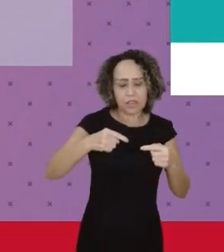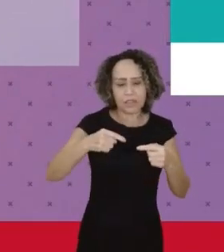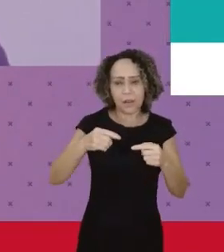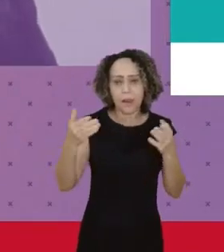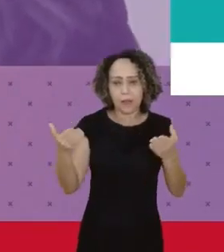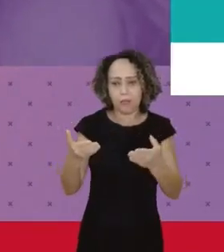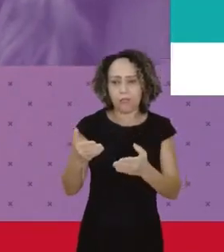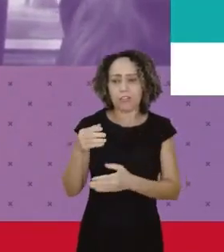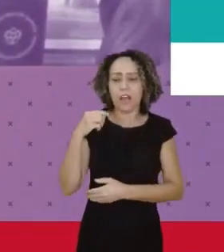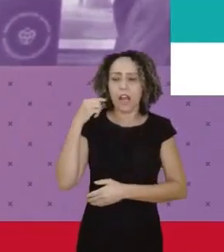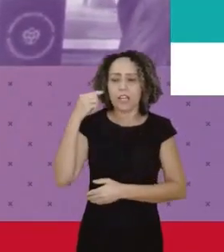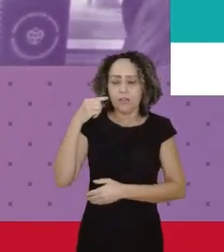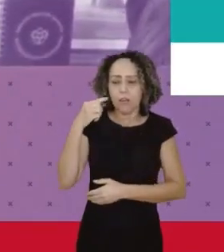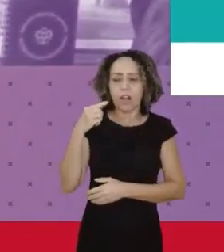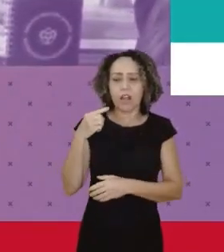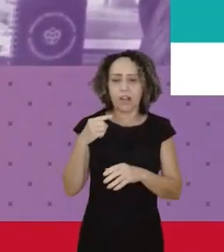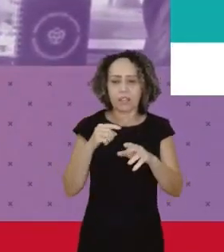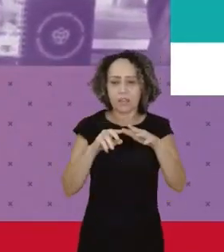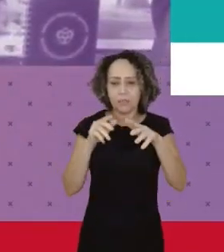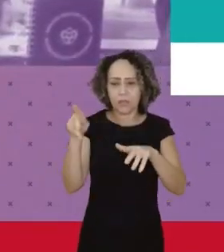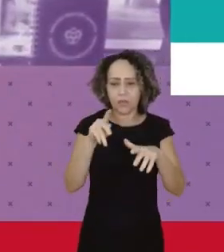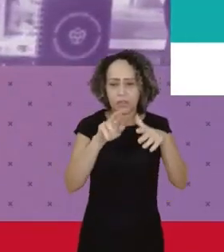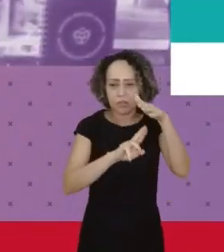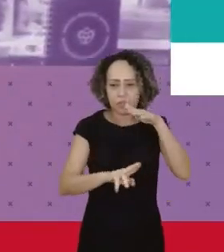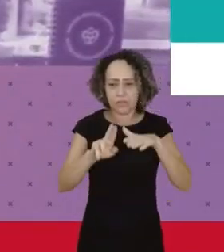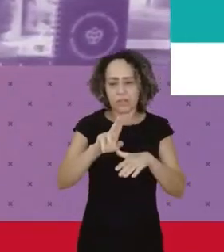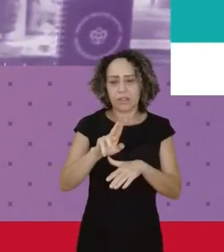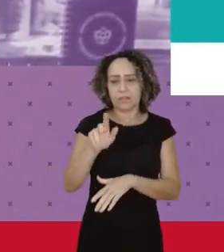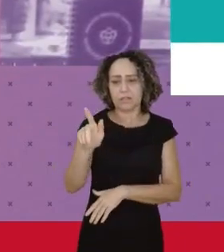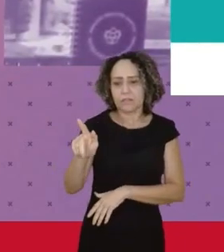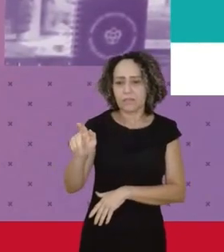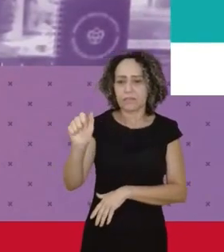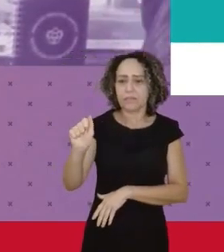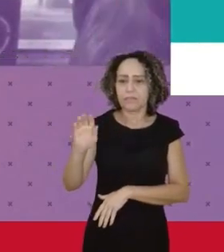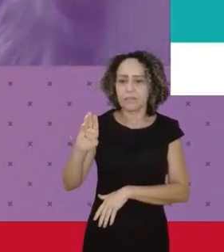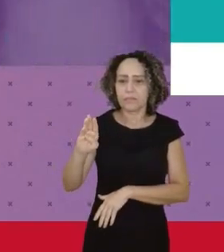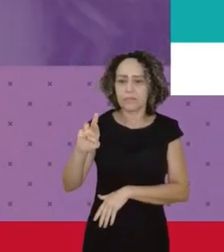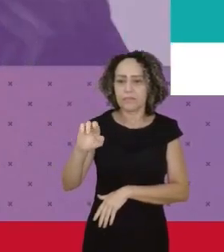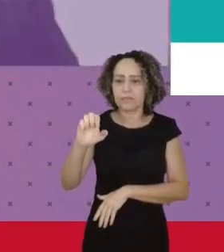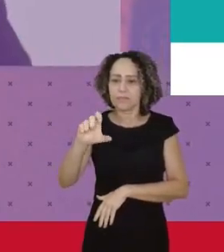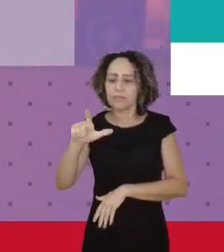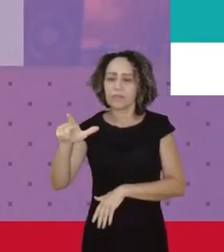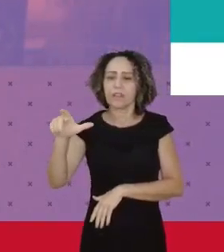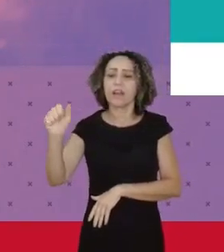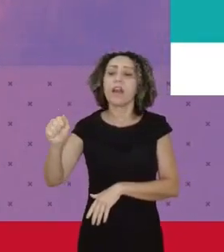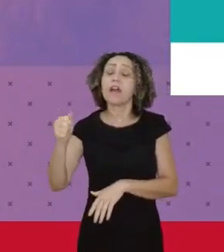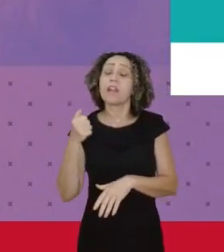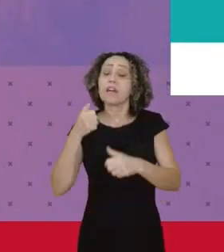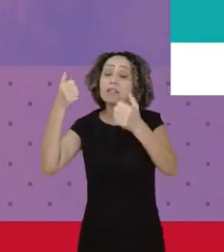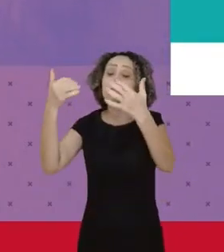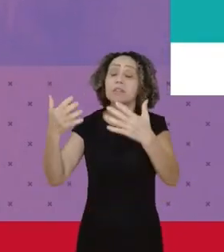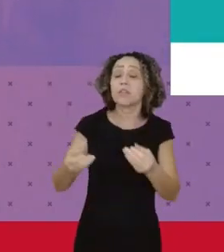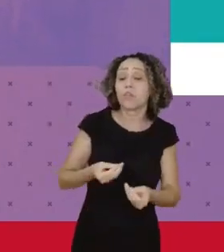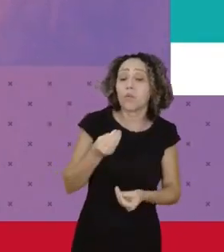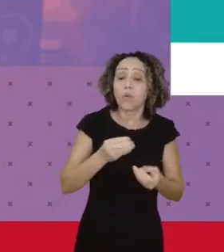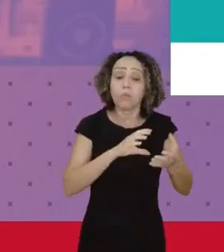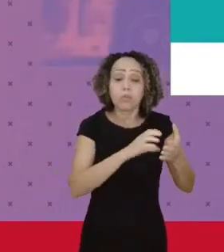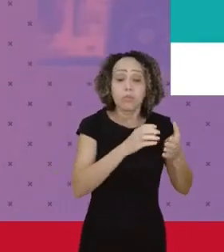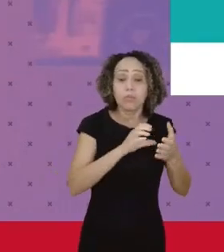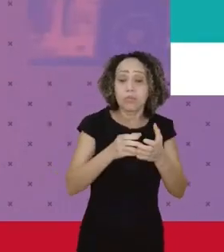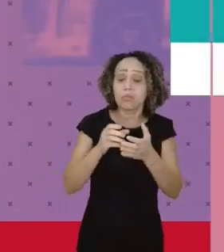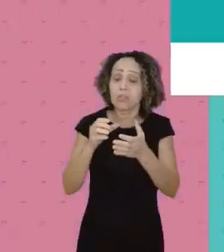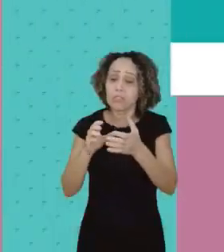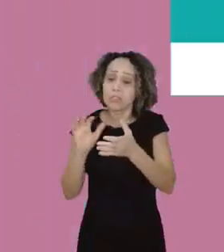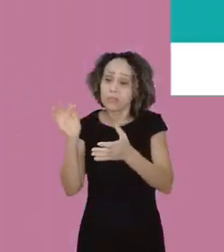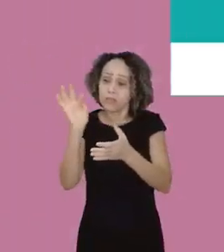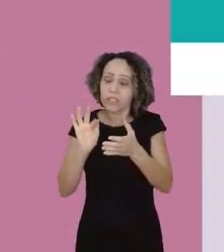advogada e professora universitária Gabriela Araújo explica o que são as federações partidárias, como formá-las e o impacto na